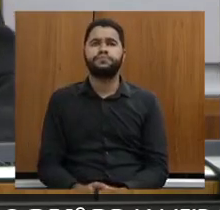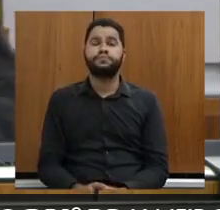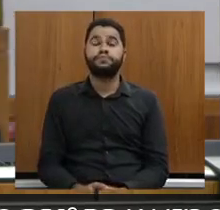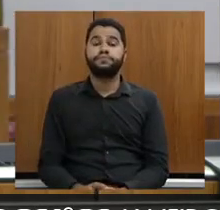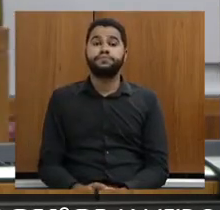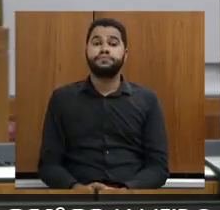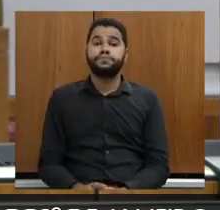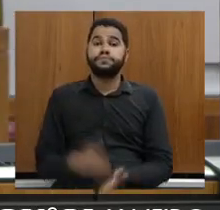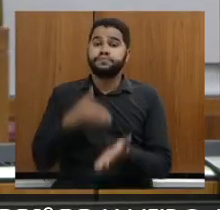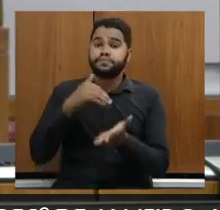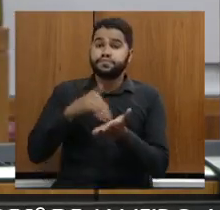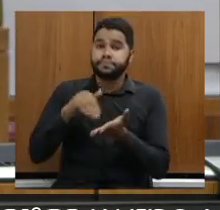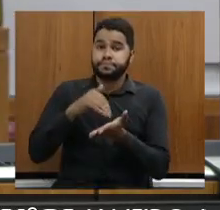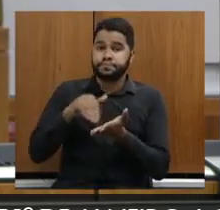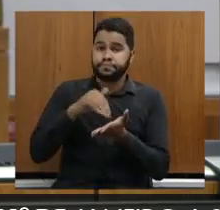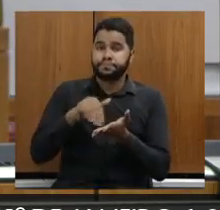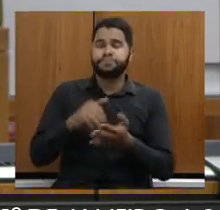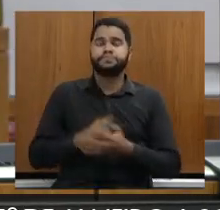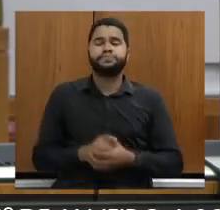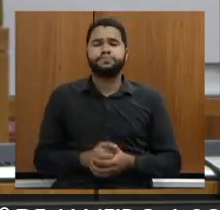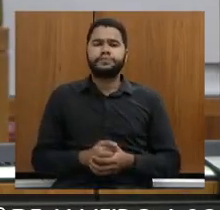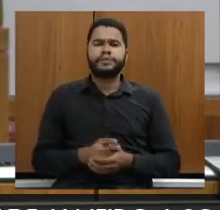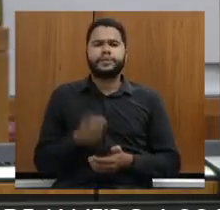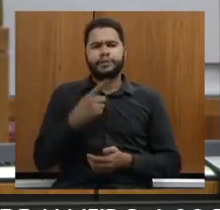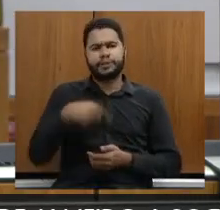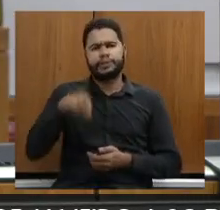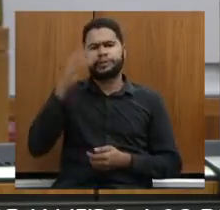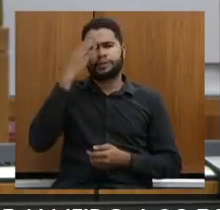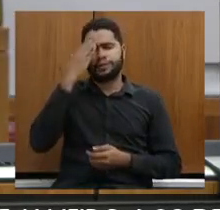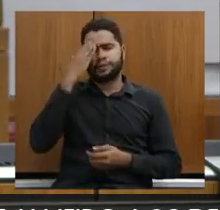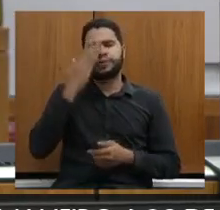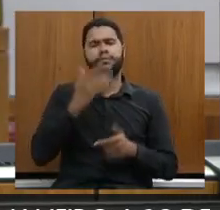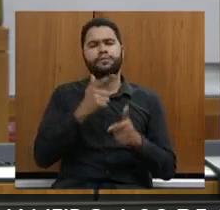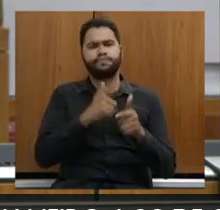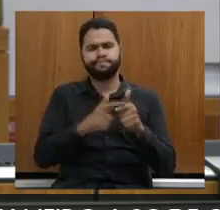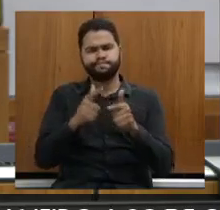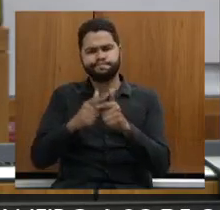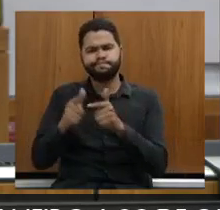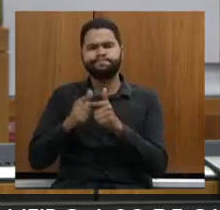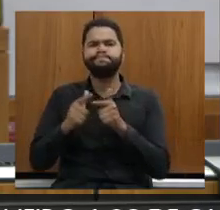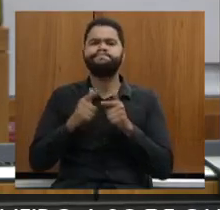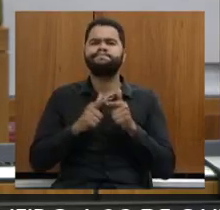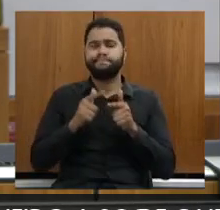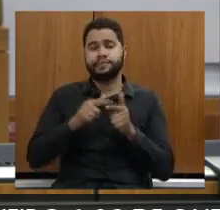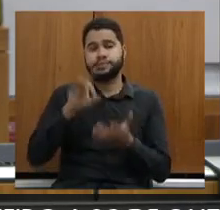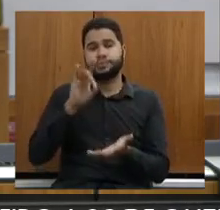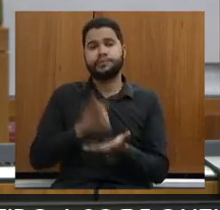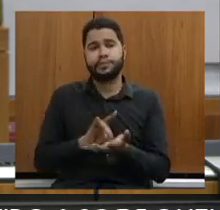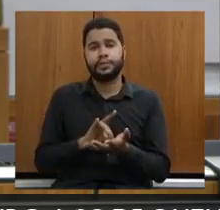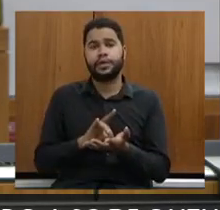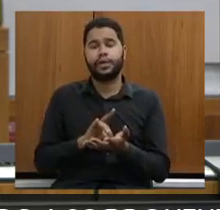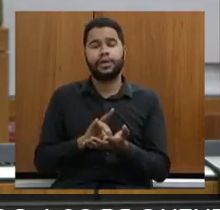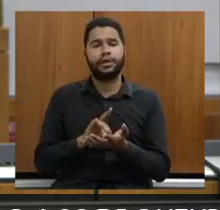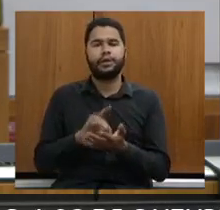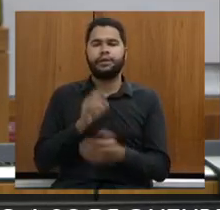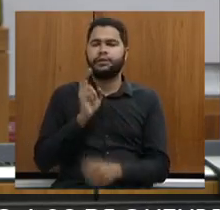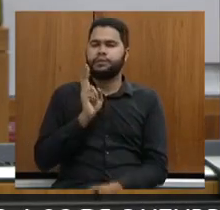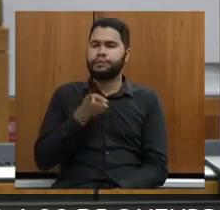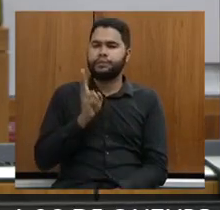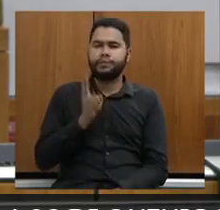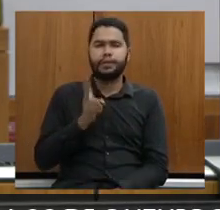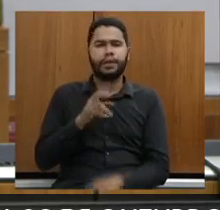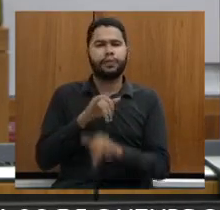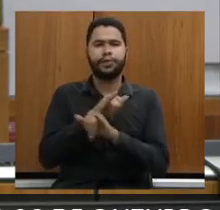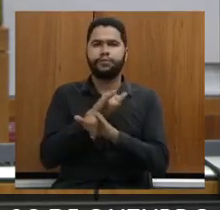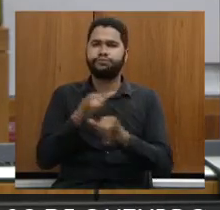Secretário é a gente sabe que ia ser um problema o que realmente o Praticamente todo ano a gente